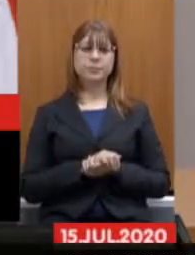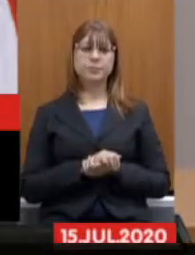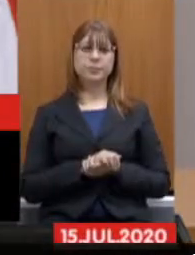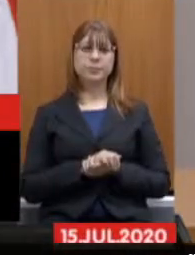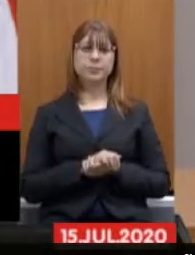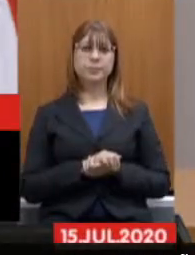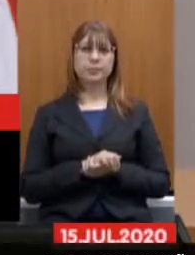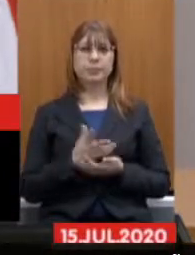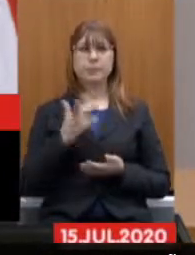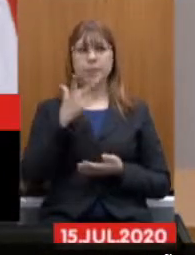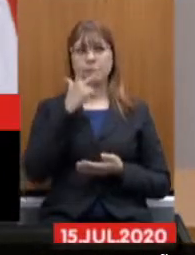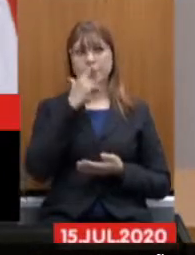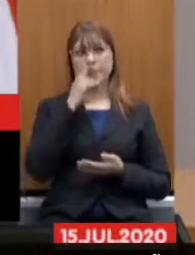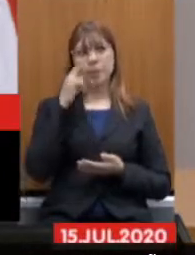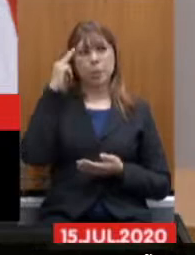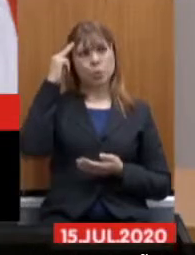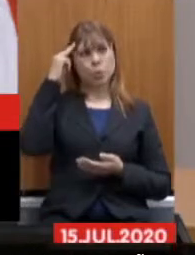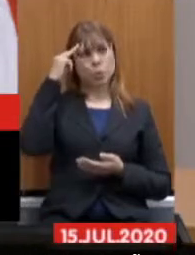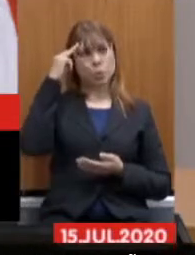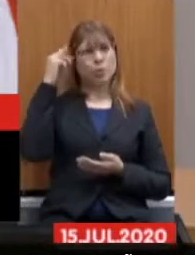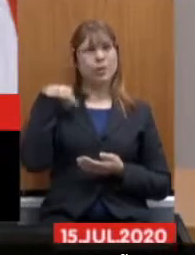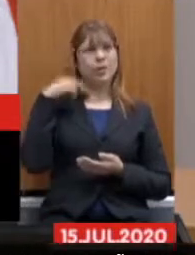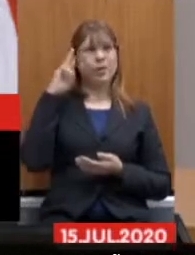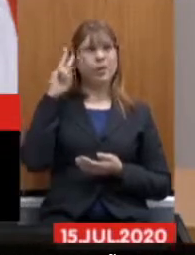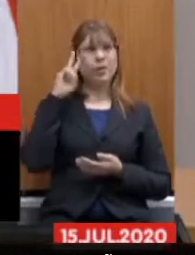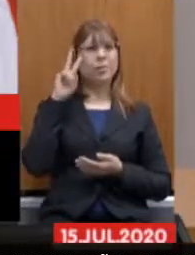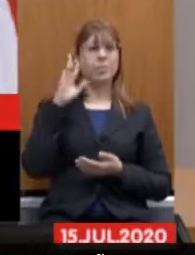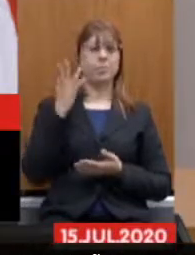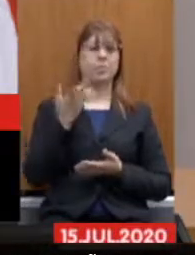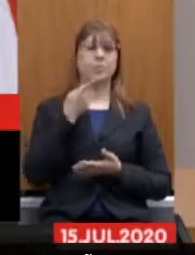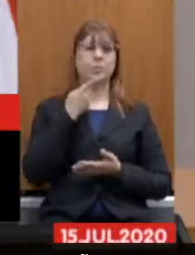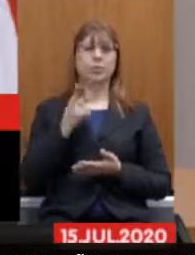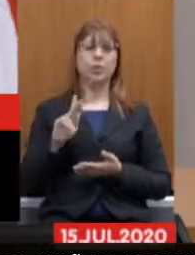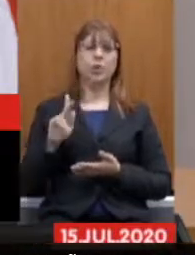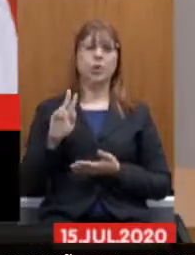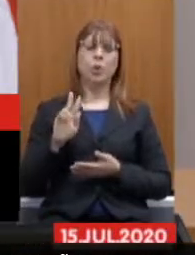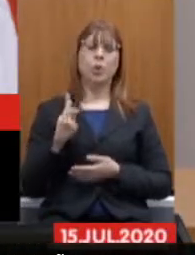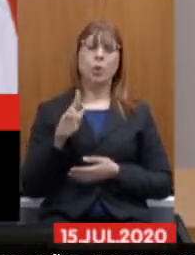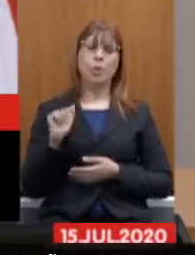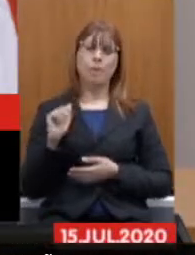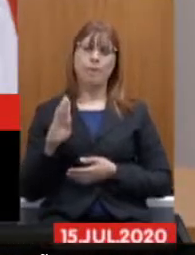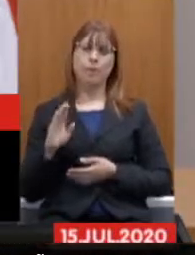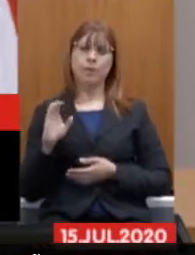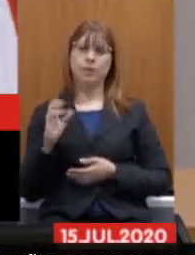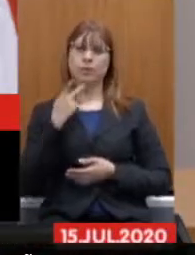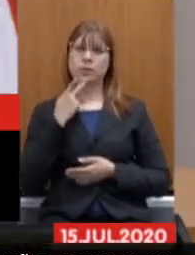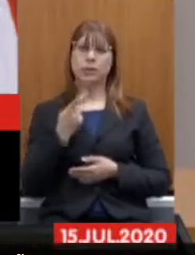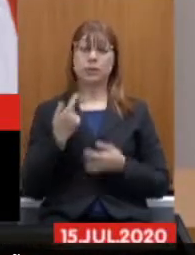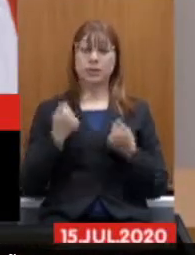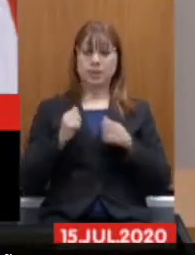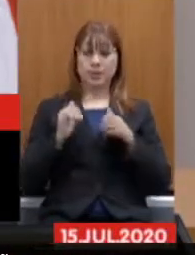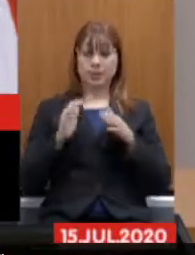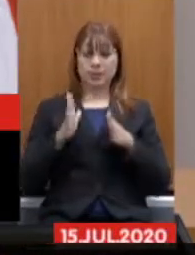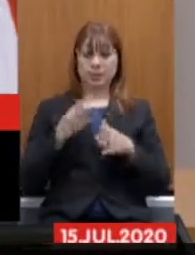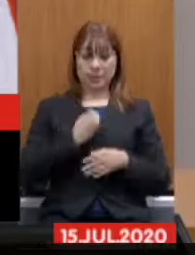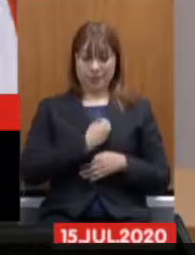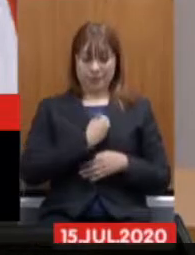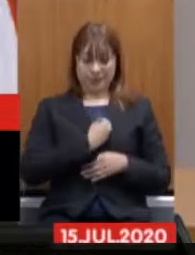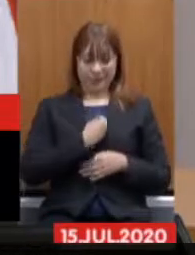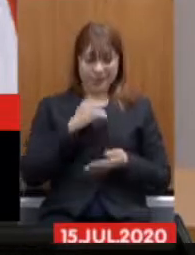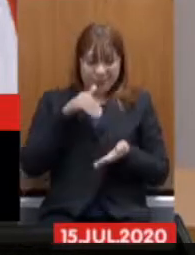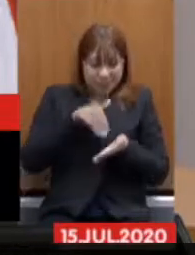esse é um sonho eu lembrei aqui do que roubar que disse de ter qualidade de vida no final da vida